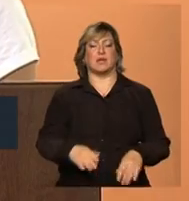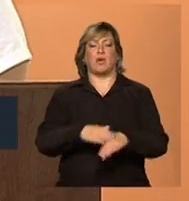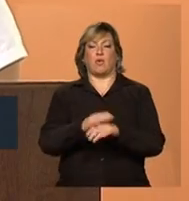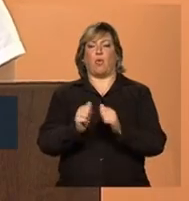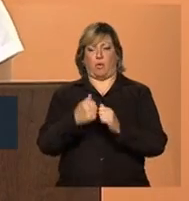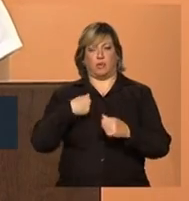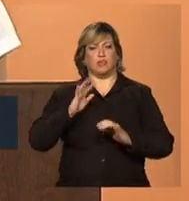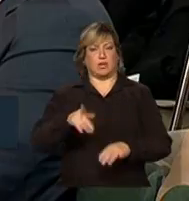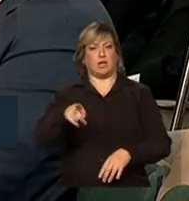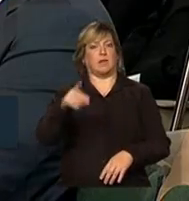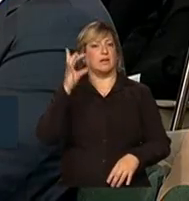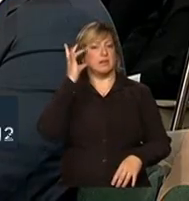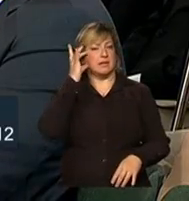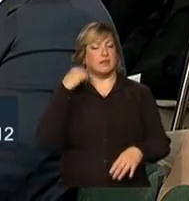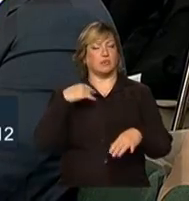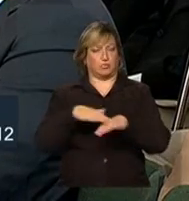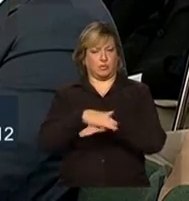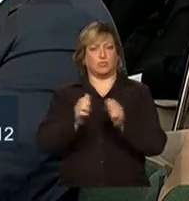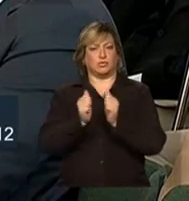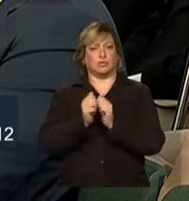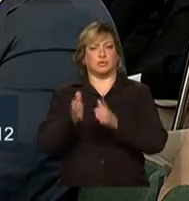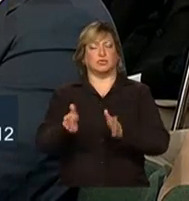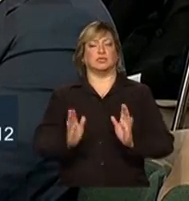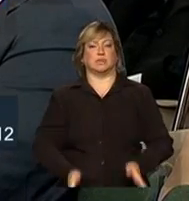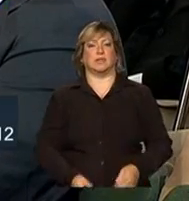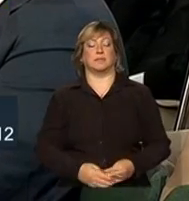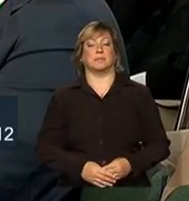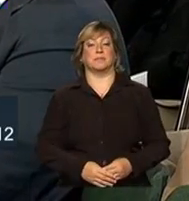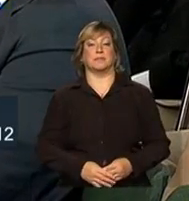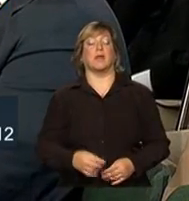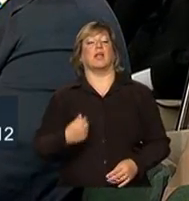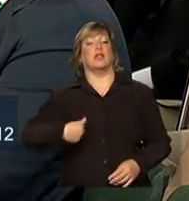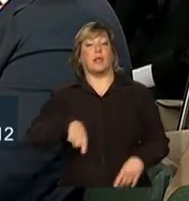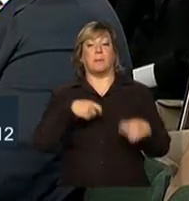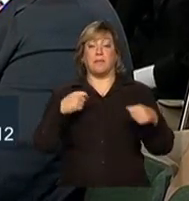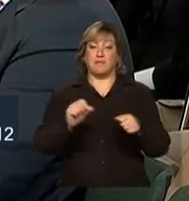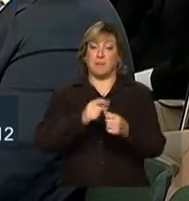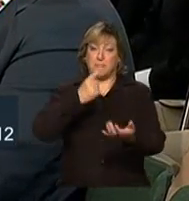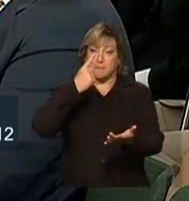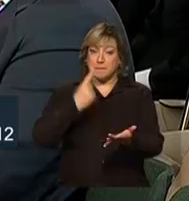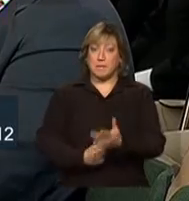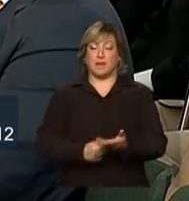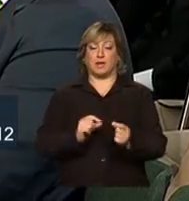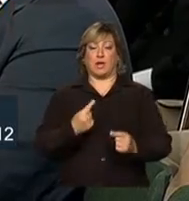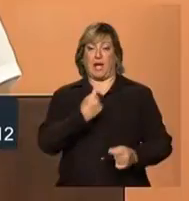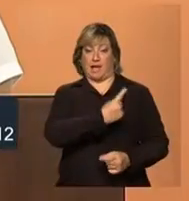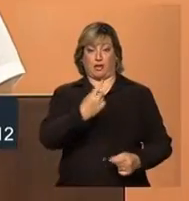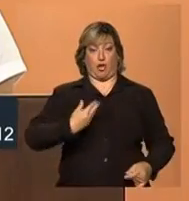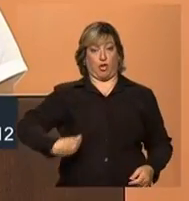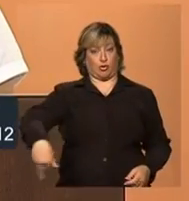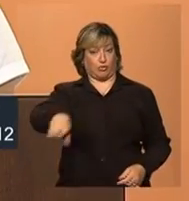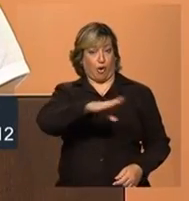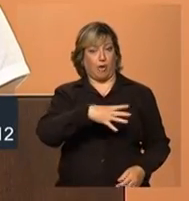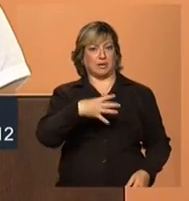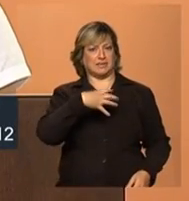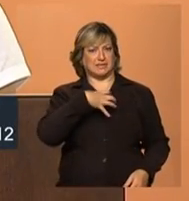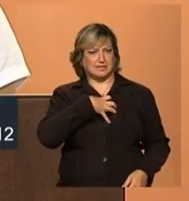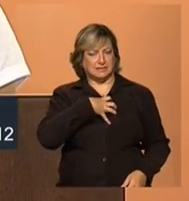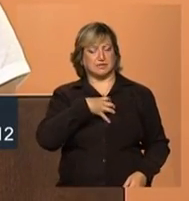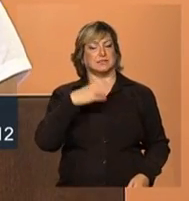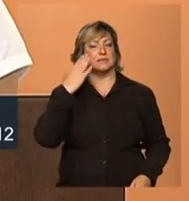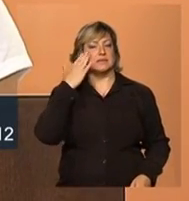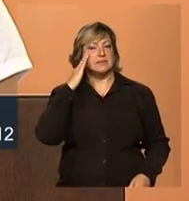já. Precisamos fazer um pacto de mobilização para que cada um de nós se sinta portador dessa mensagem de